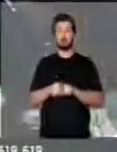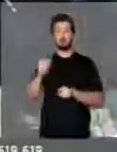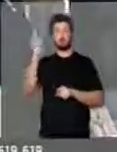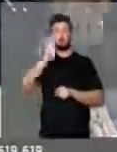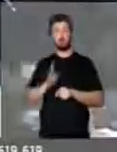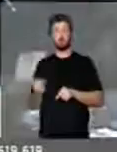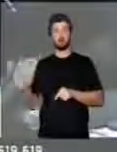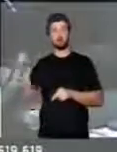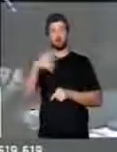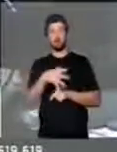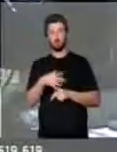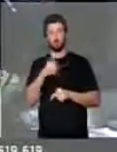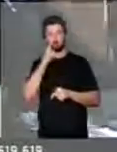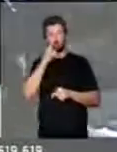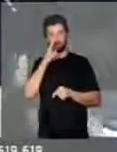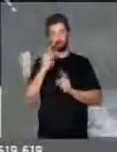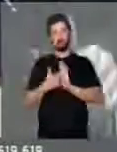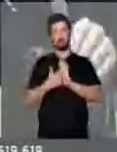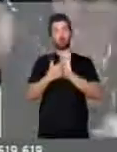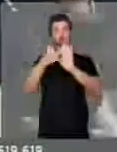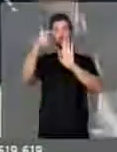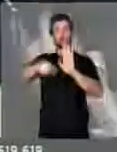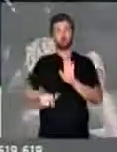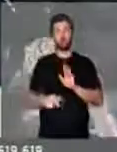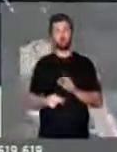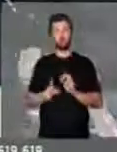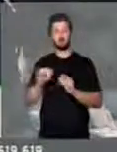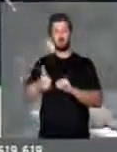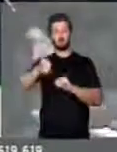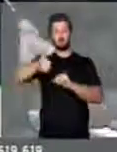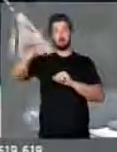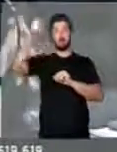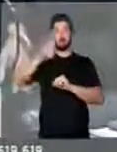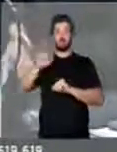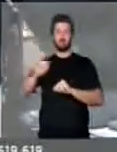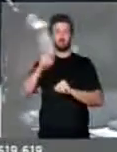Brasil que está reaparecendo e vai melhorar cada vez mais. Muito obrigado.